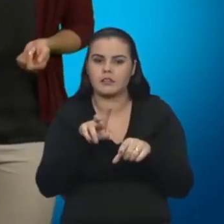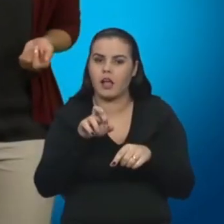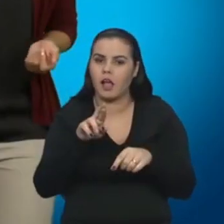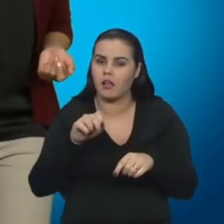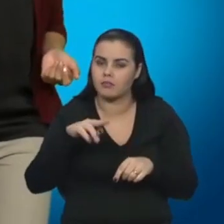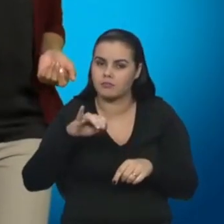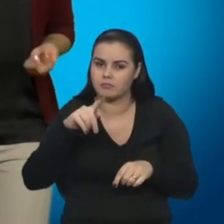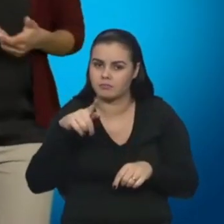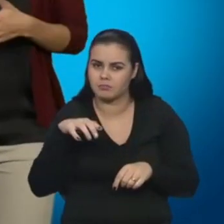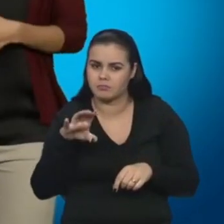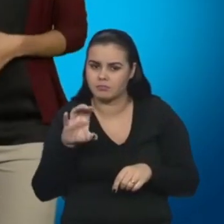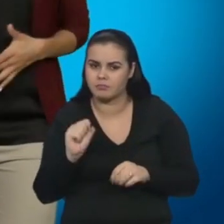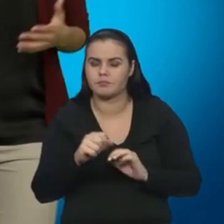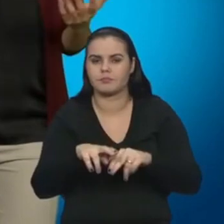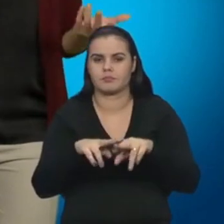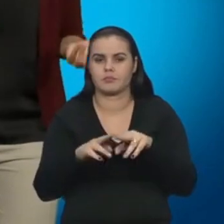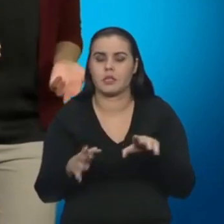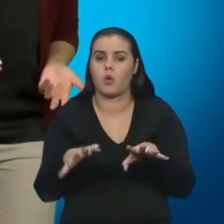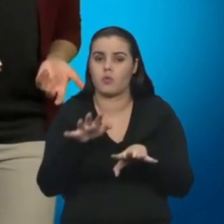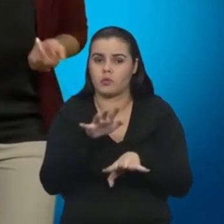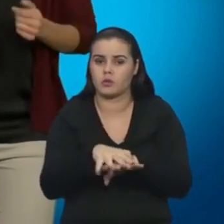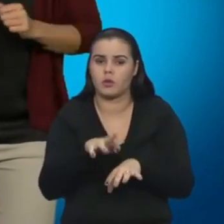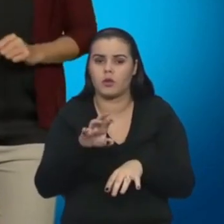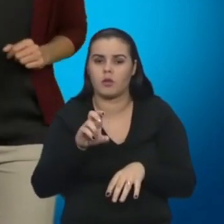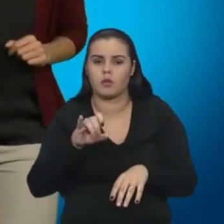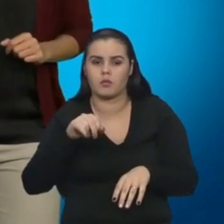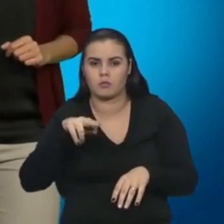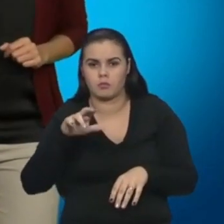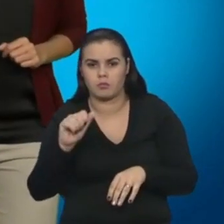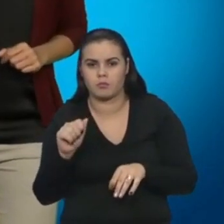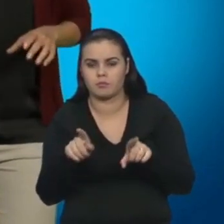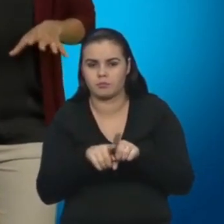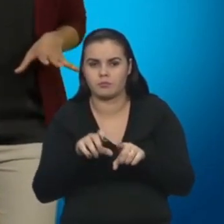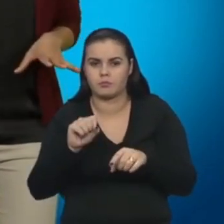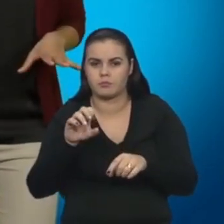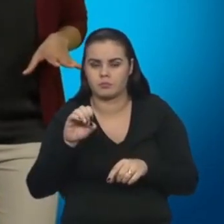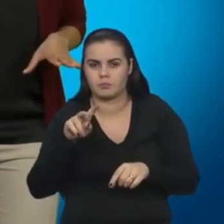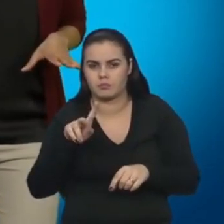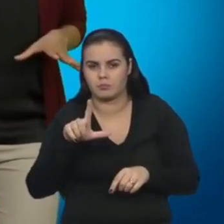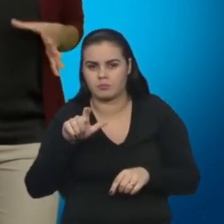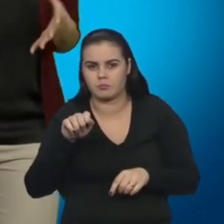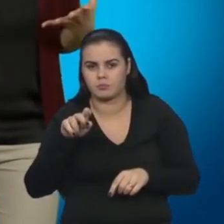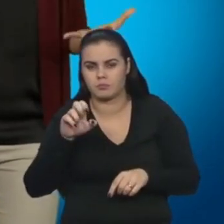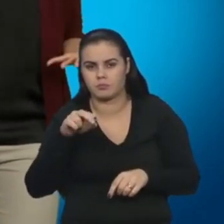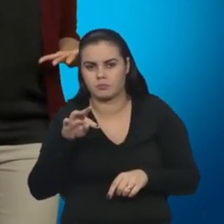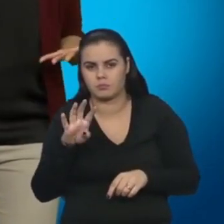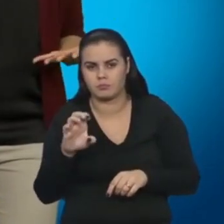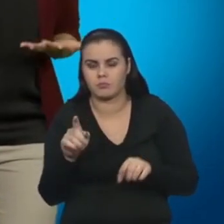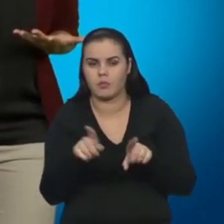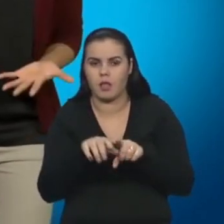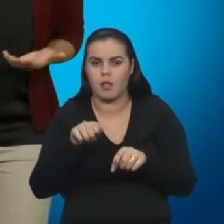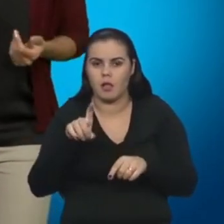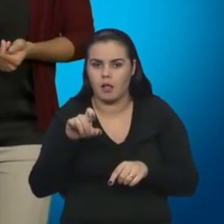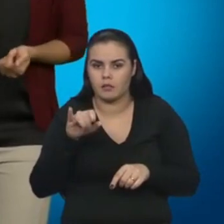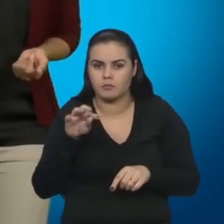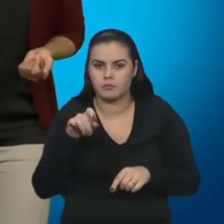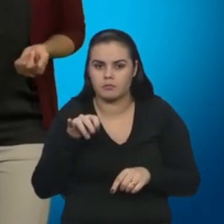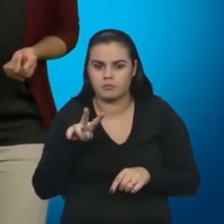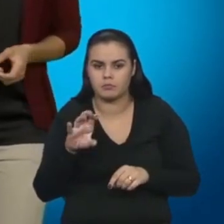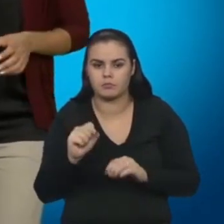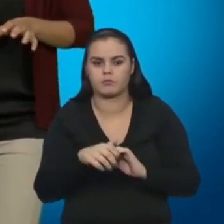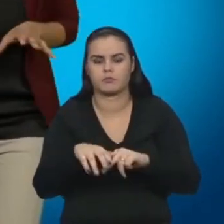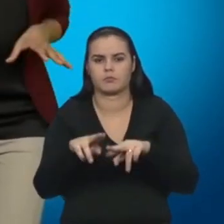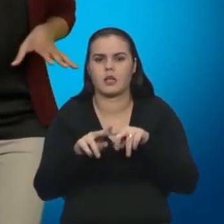vernizes são compostos por uma resina, um solvente e por aditivos. A função da resina é formar a película que adere à